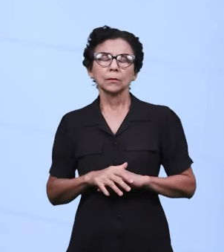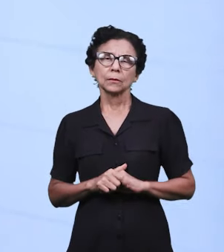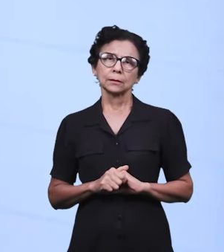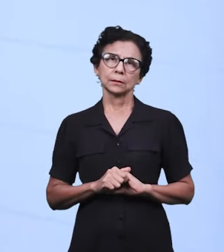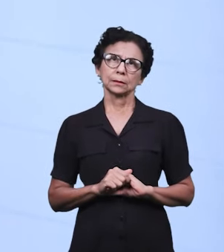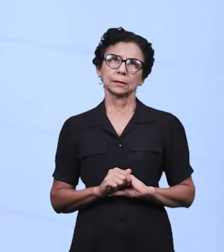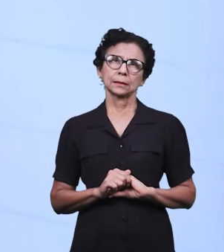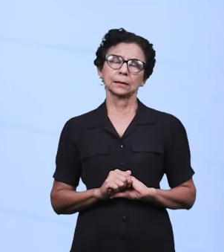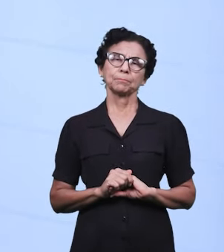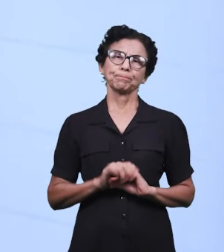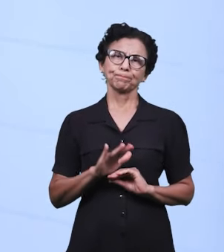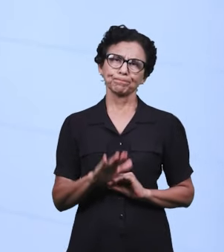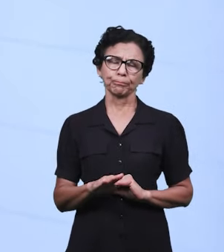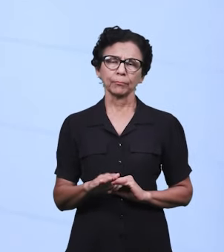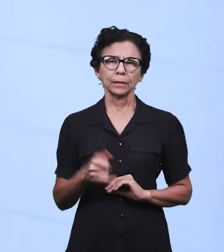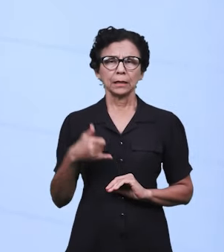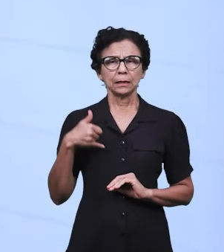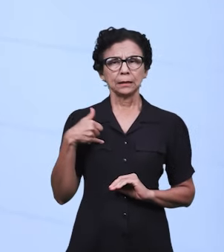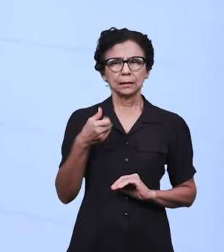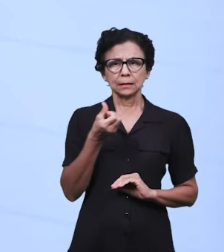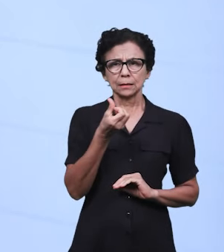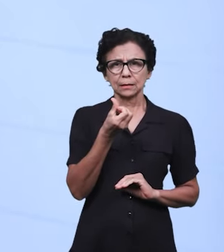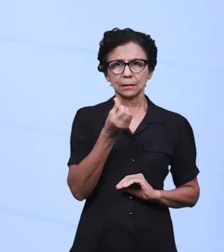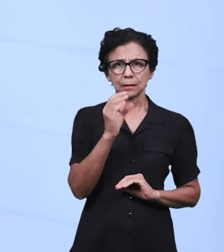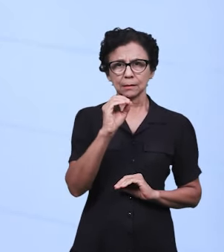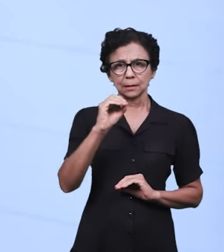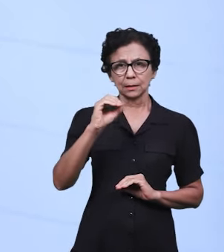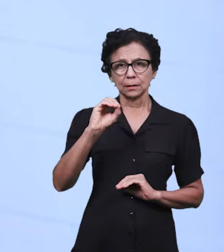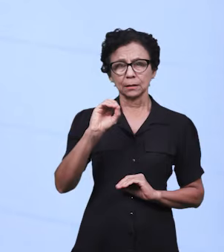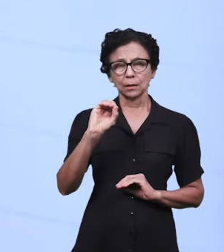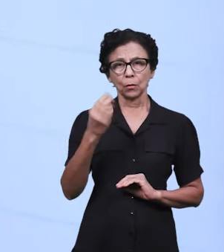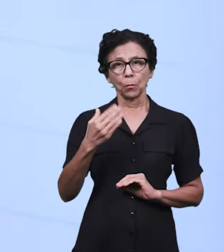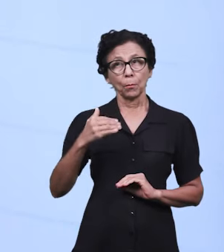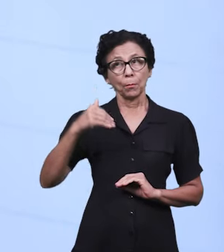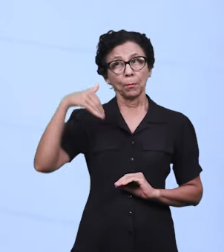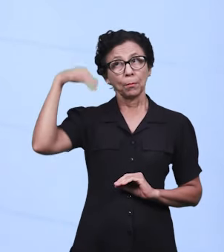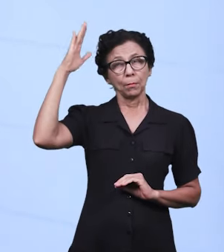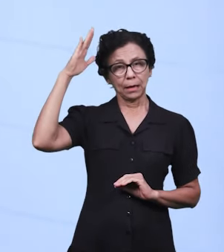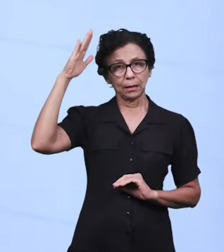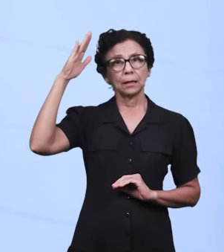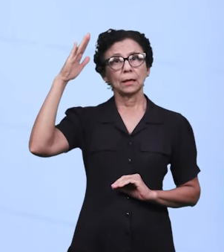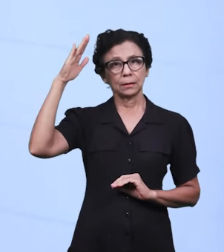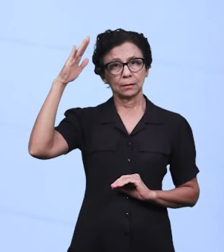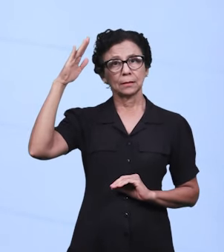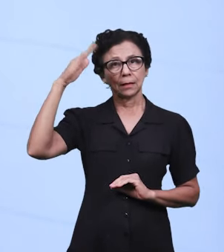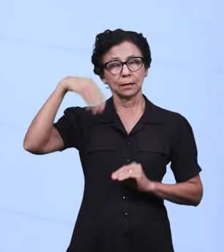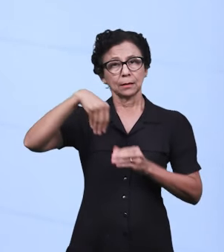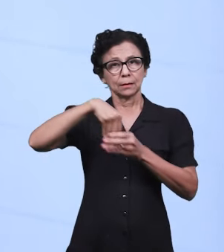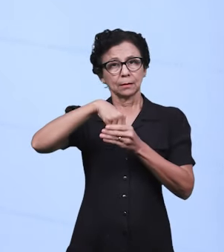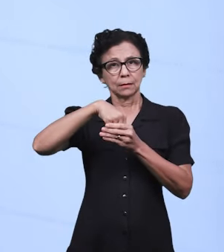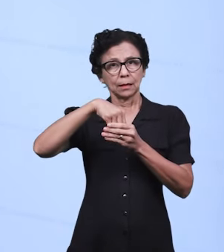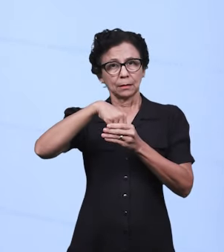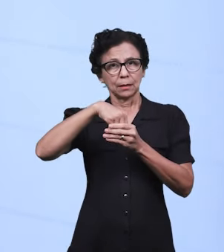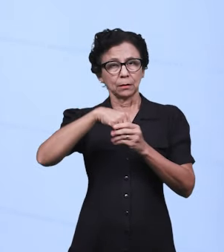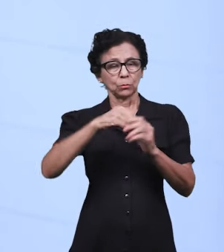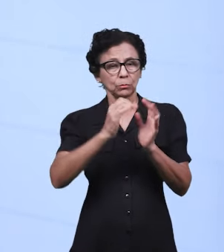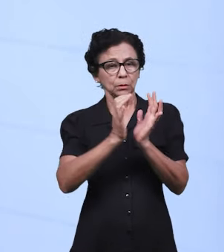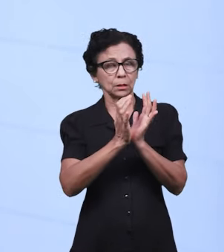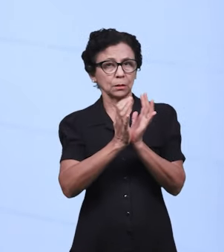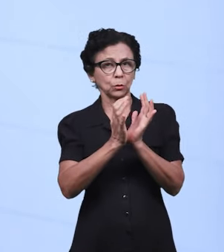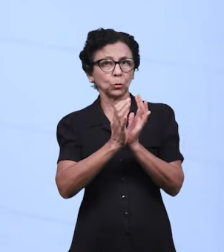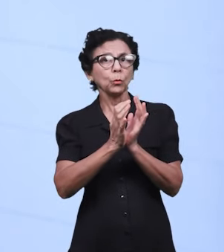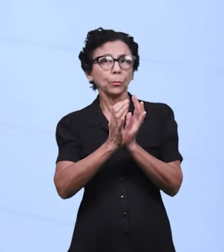com a idade de 60 anos ou mais, ela está amparada por todos aqueles